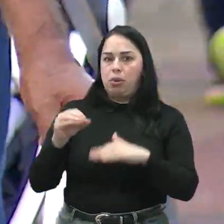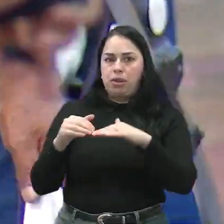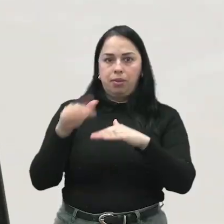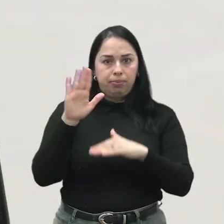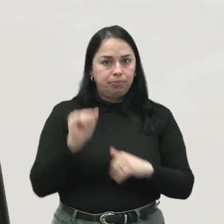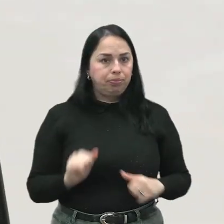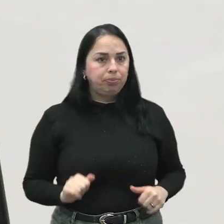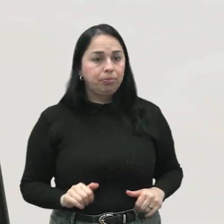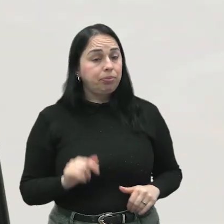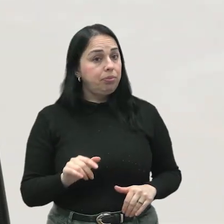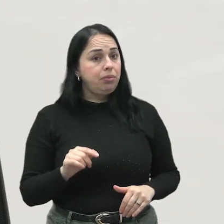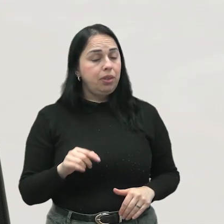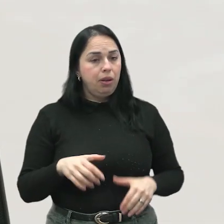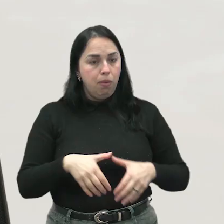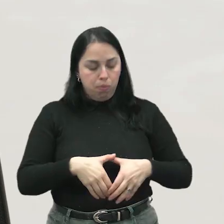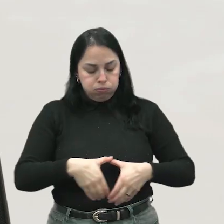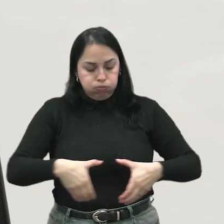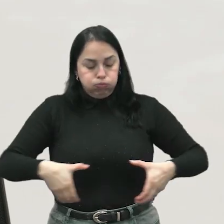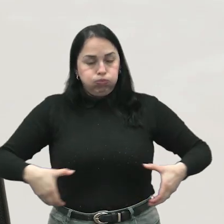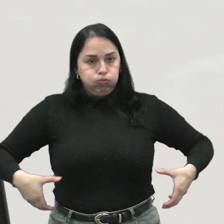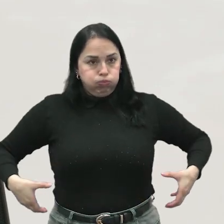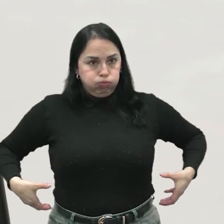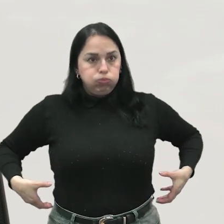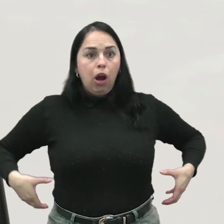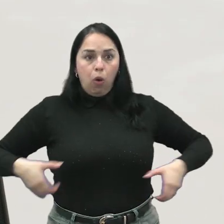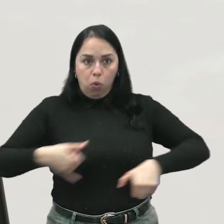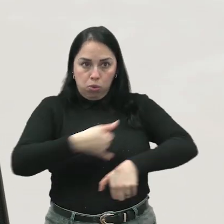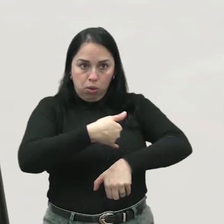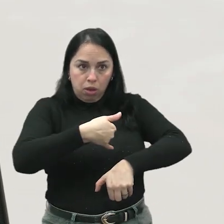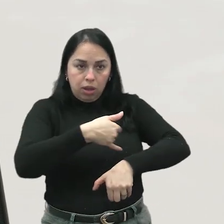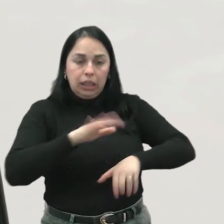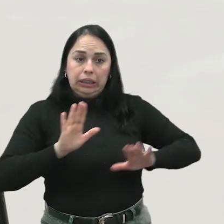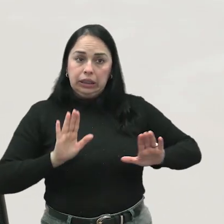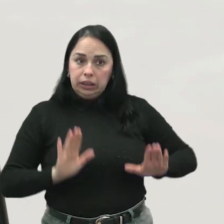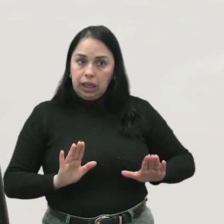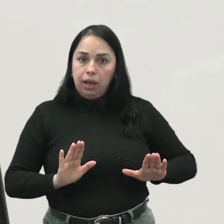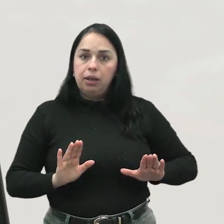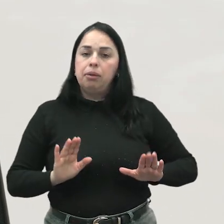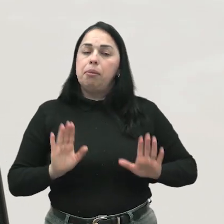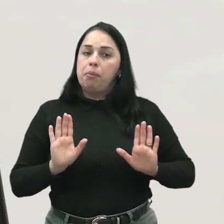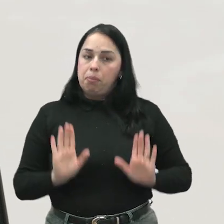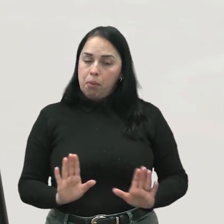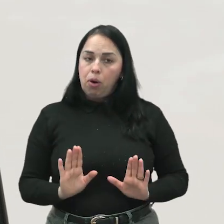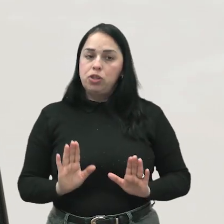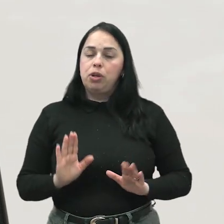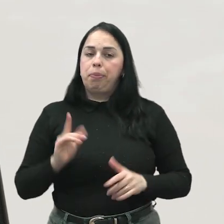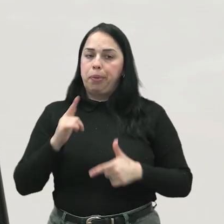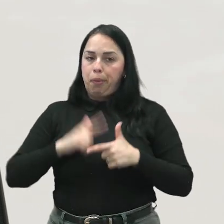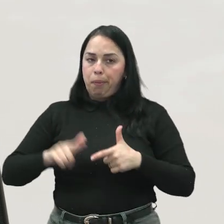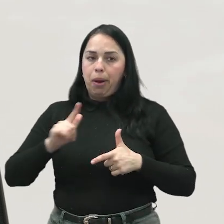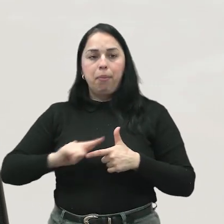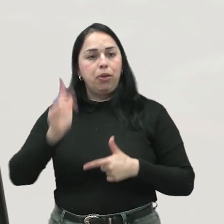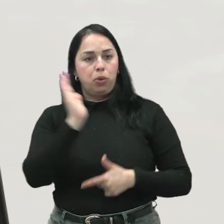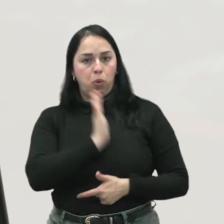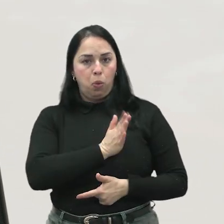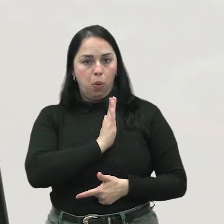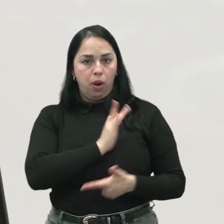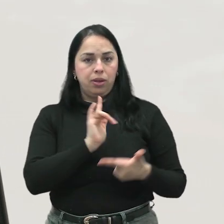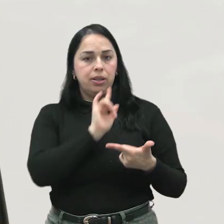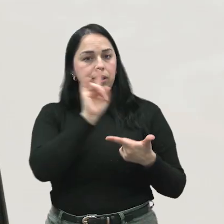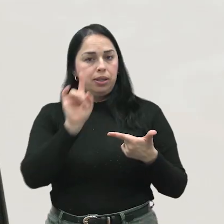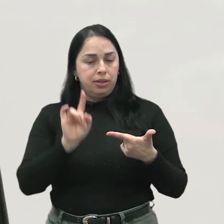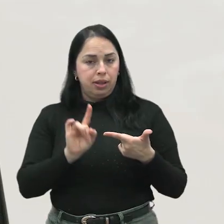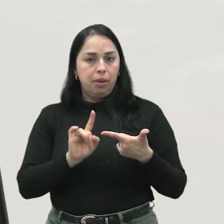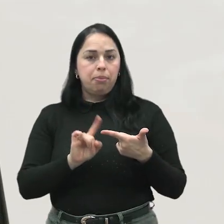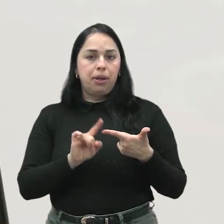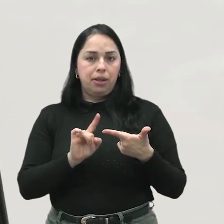anos. Você soma o risco da gordura visceral, abdominal, e já aumenta o risco de doenças cardiovasculares,